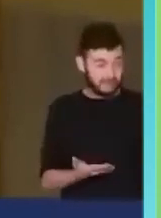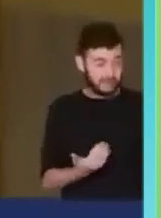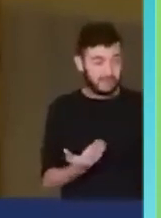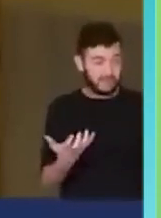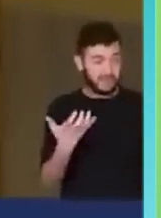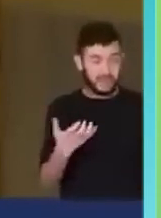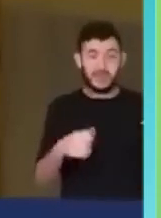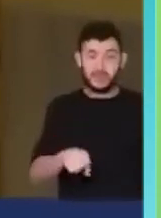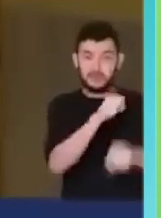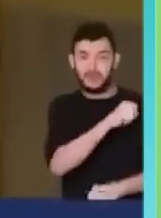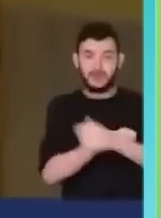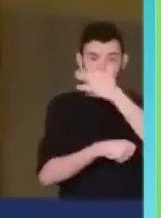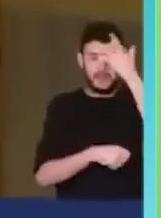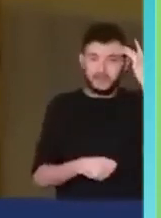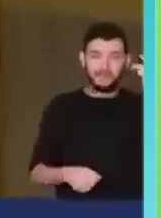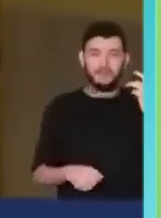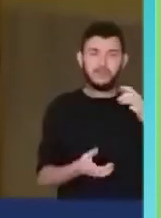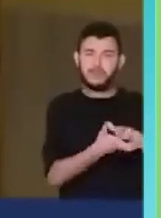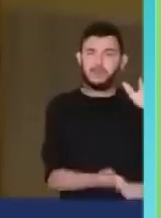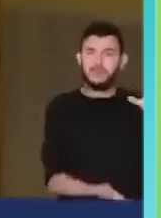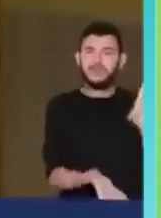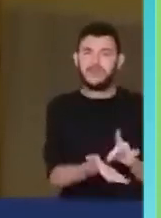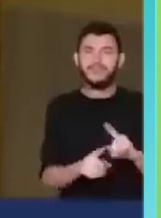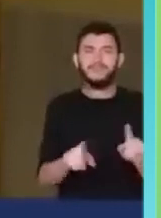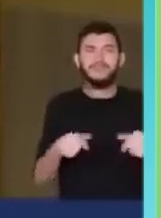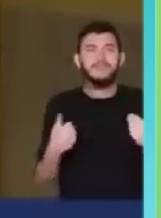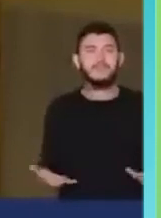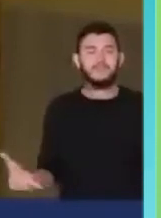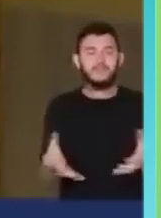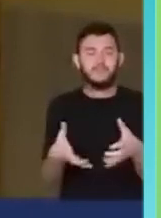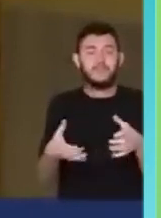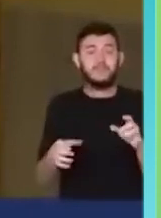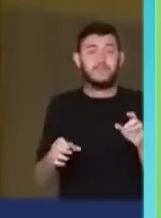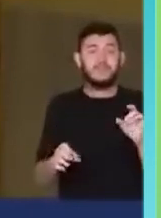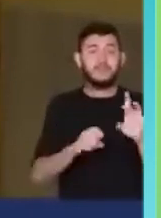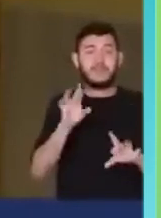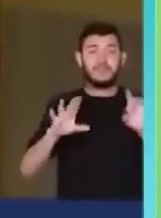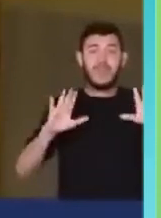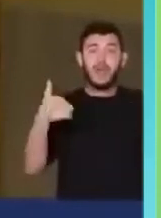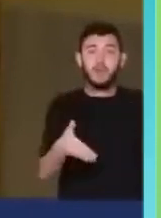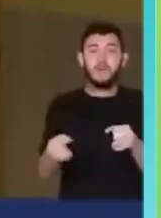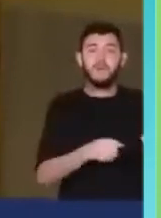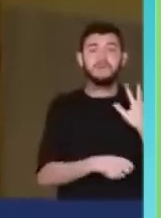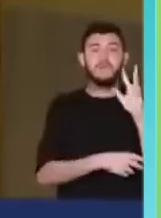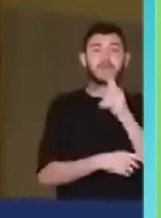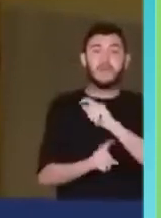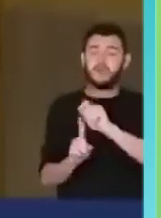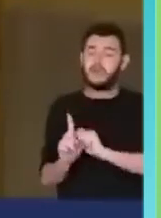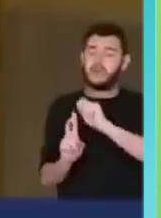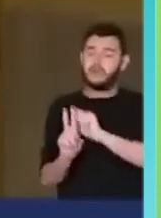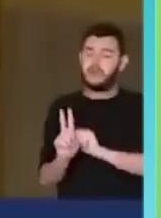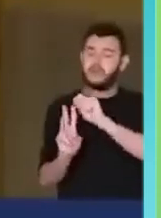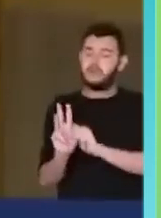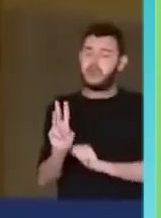Tão tentando matar os avós pois essa comissão especial pode levar dois três meses e foi por aqui ó